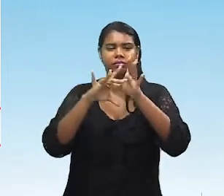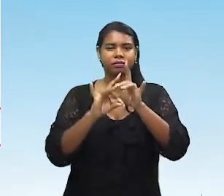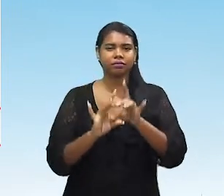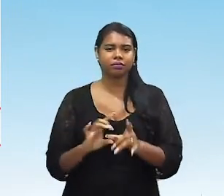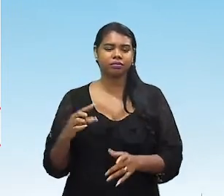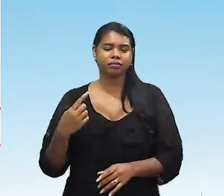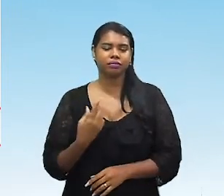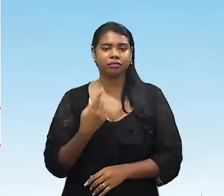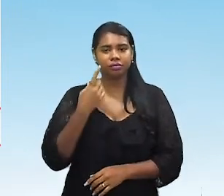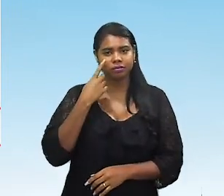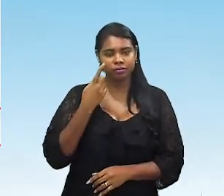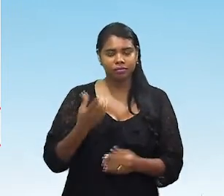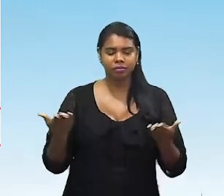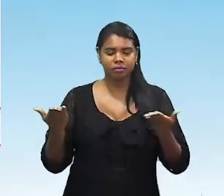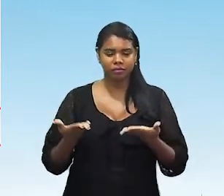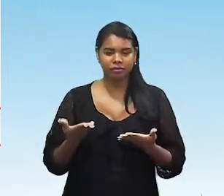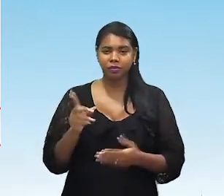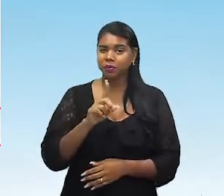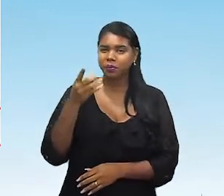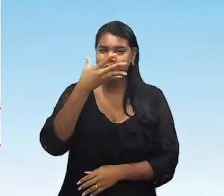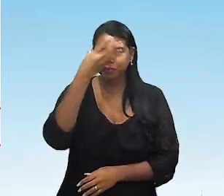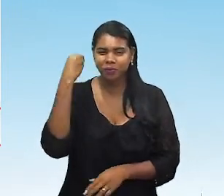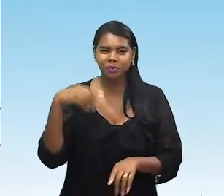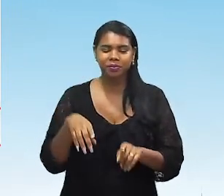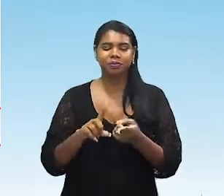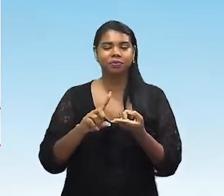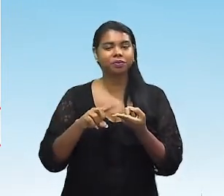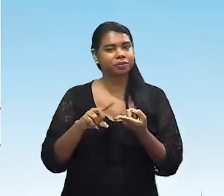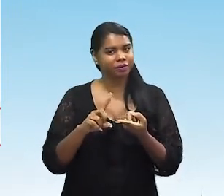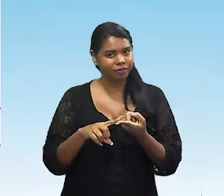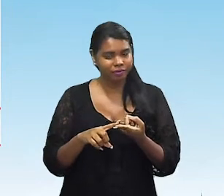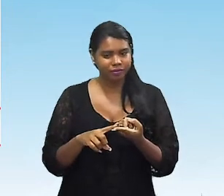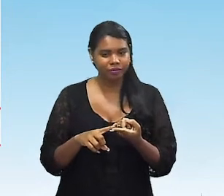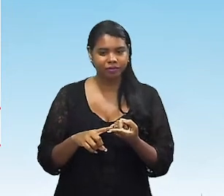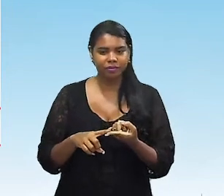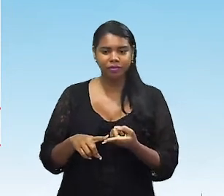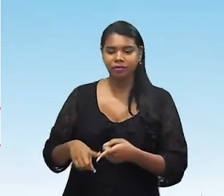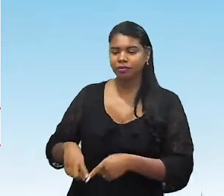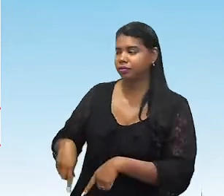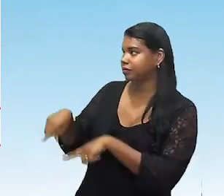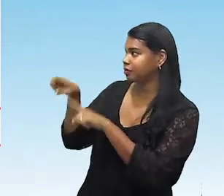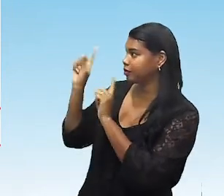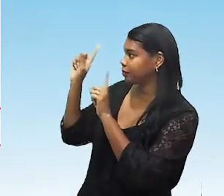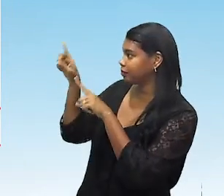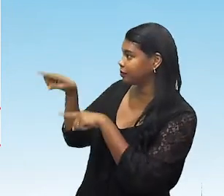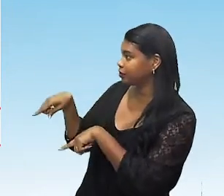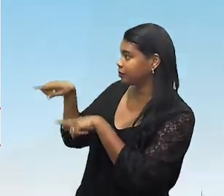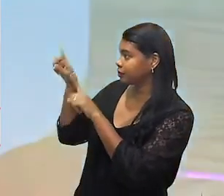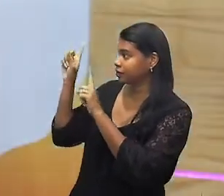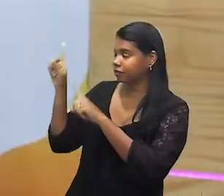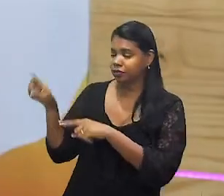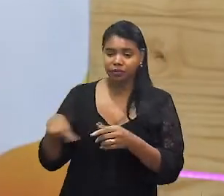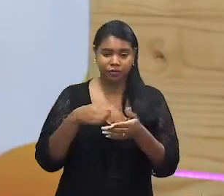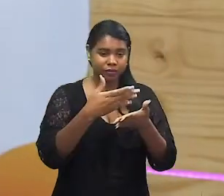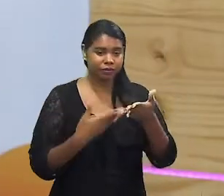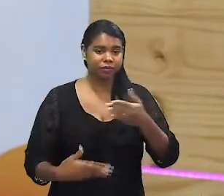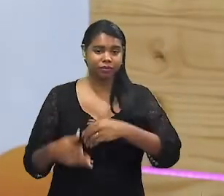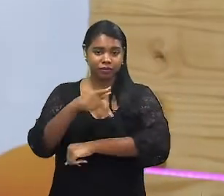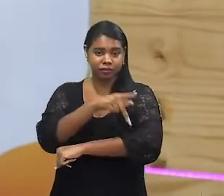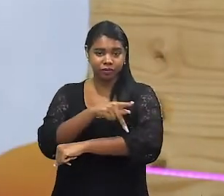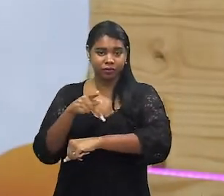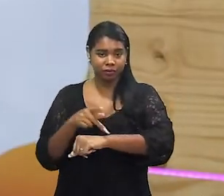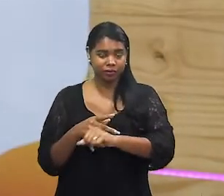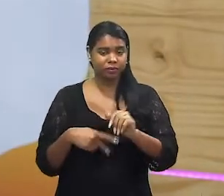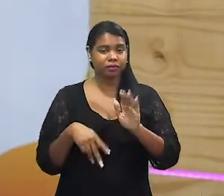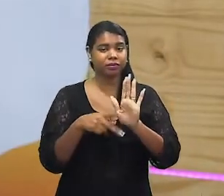a gente está assistindo aqui. Não esqueça também que esse é um conteúdo que está nos cadernos pedagógicos de projeto